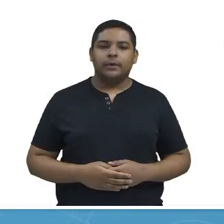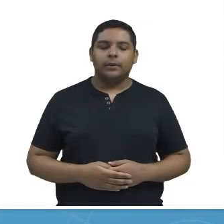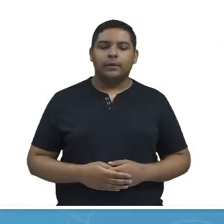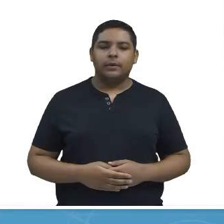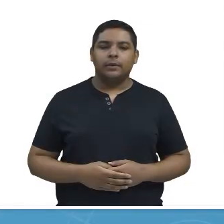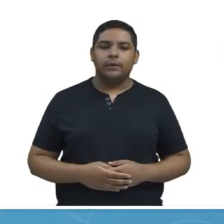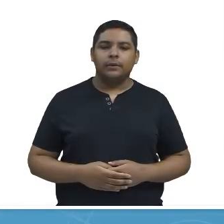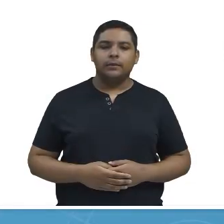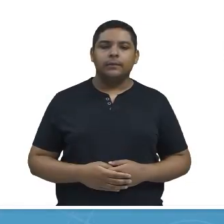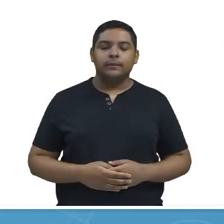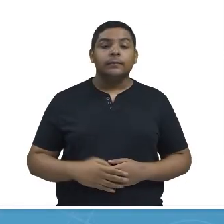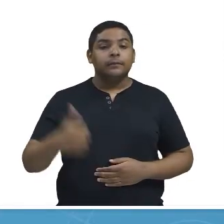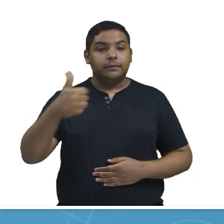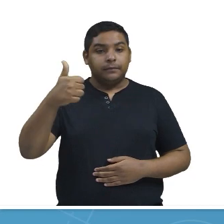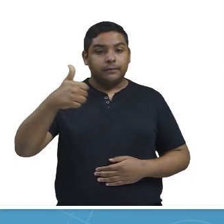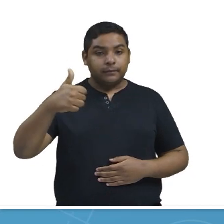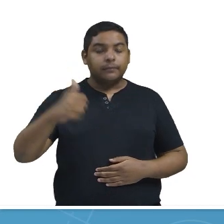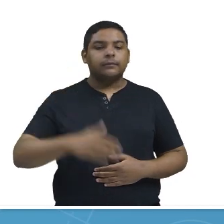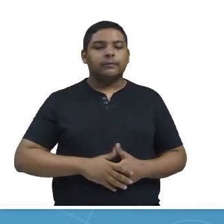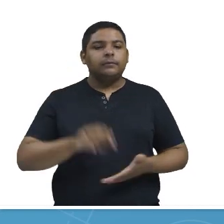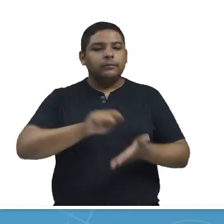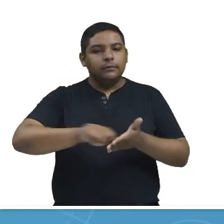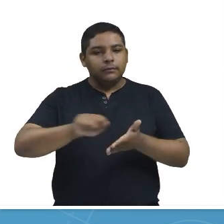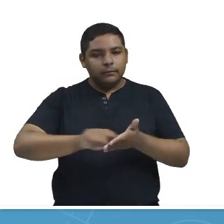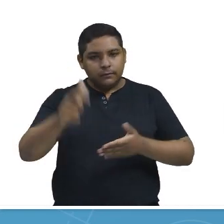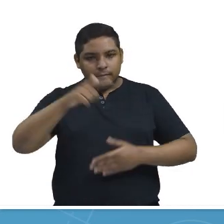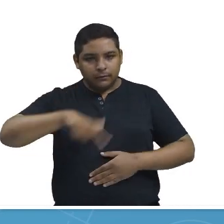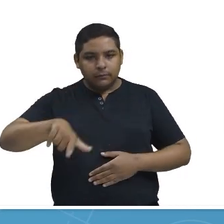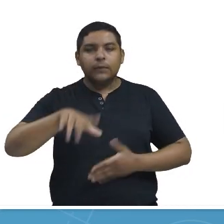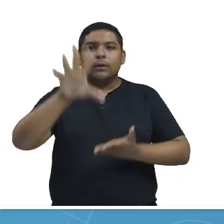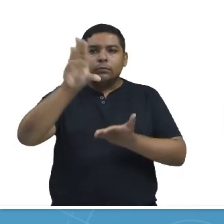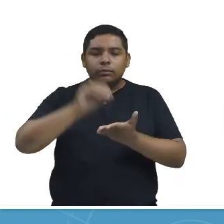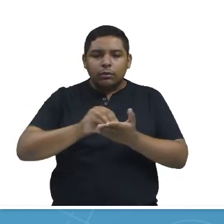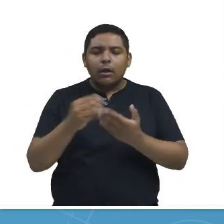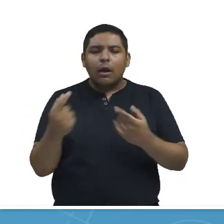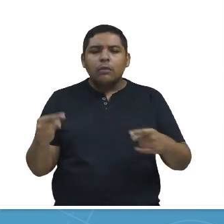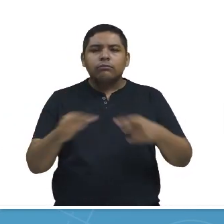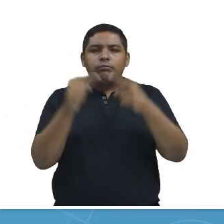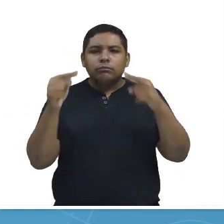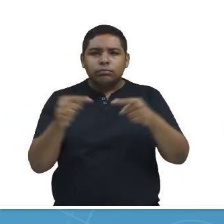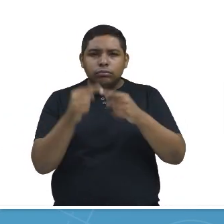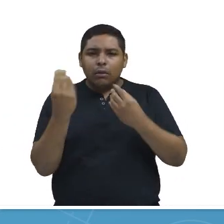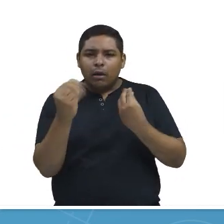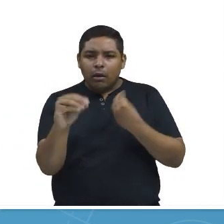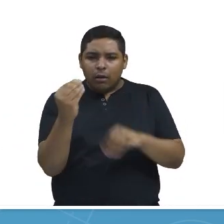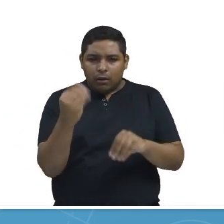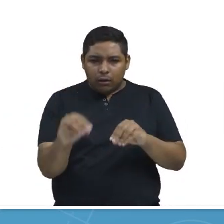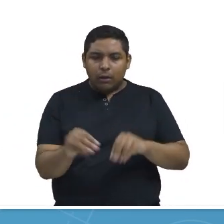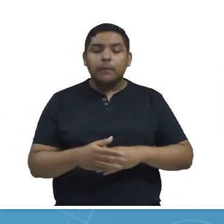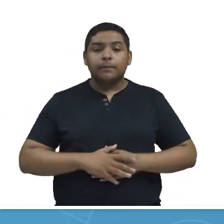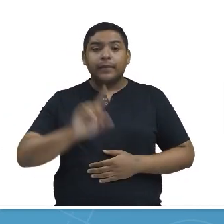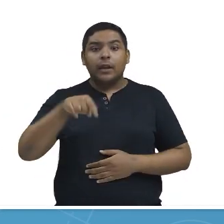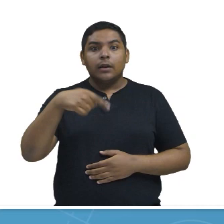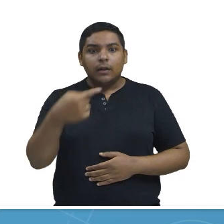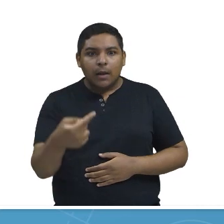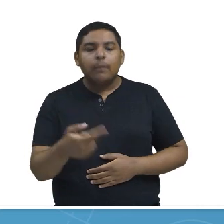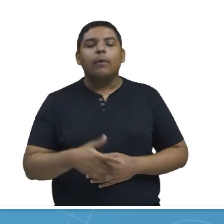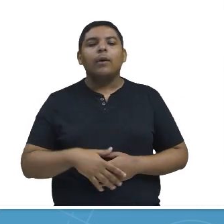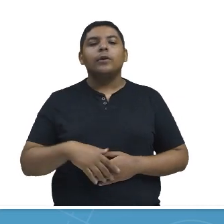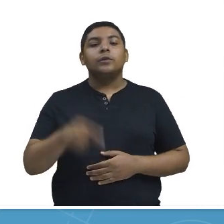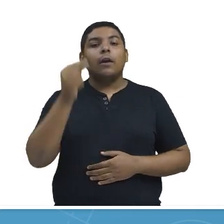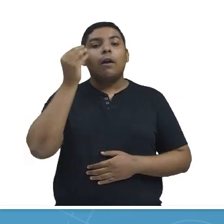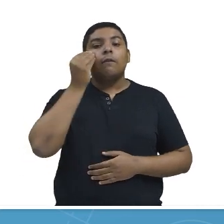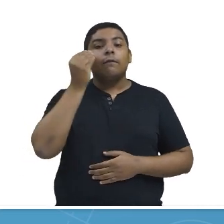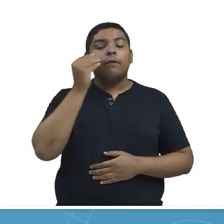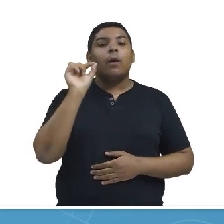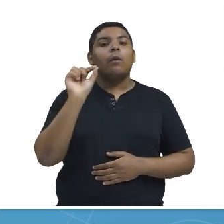Bem, na questão número 1, vocês vão reescrever as sentenças completando-as corretamente. Em seguida, você vai destacar a opção